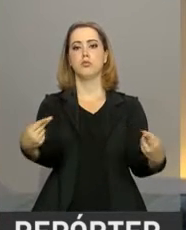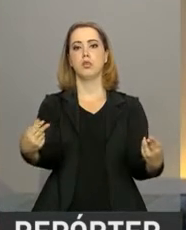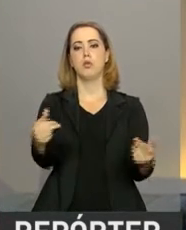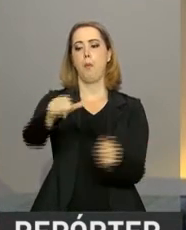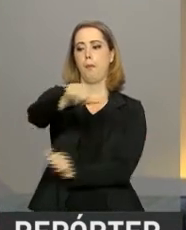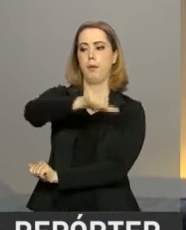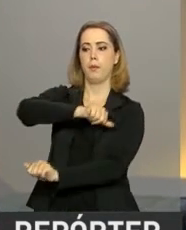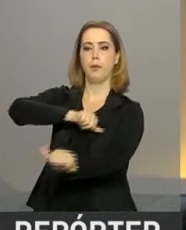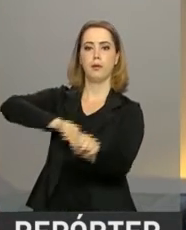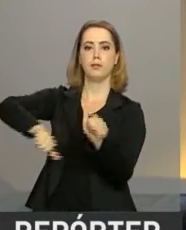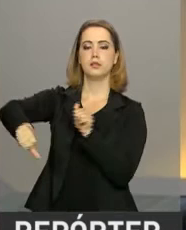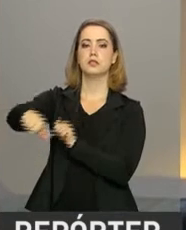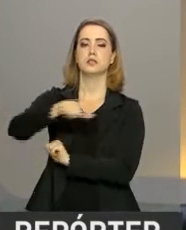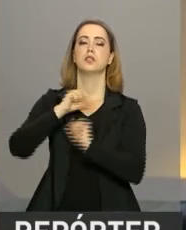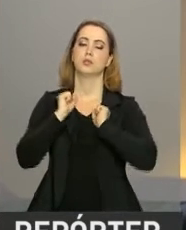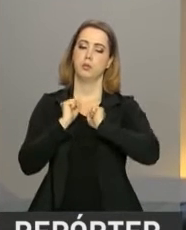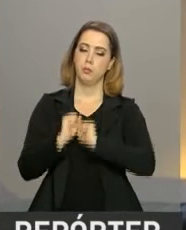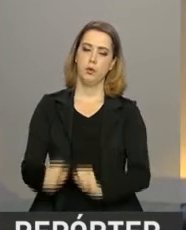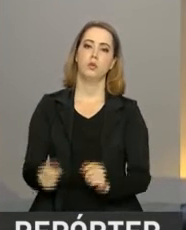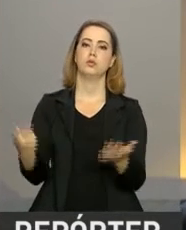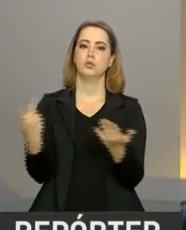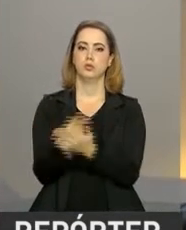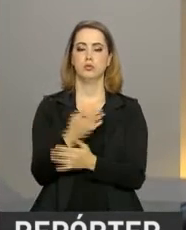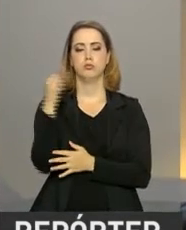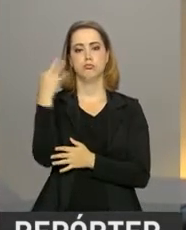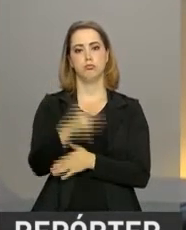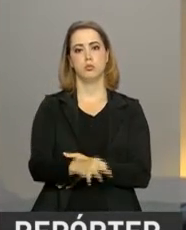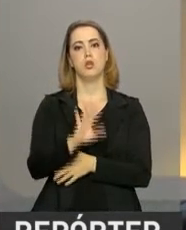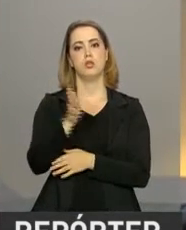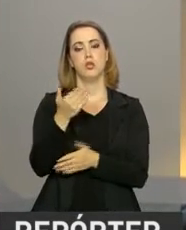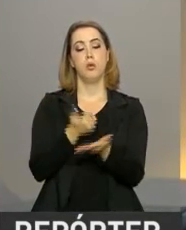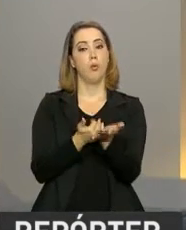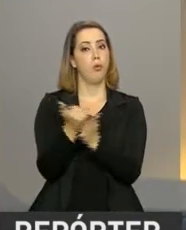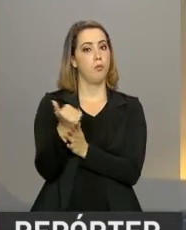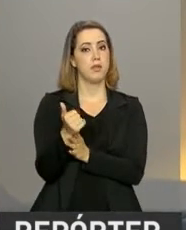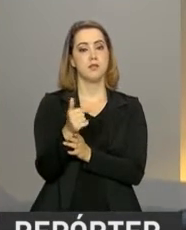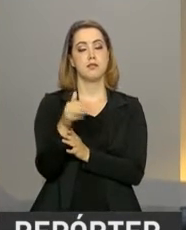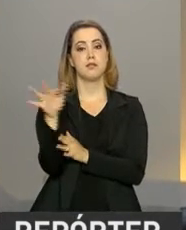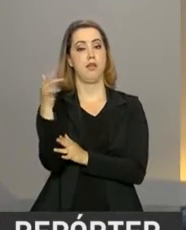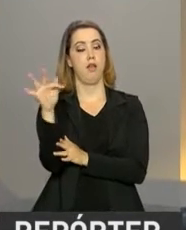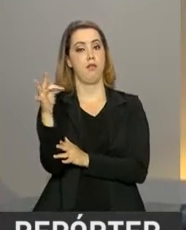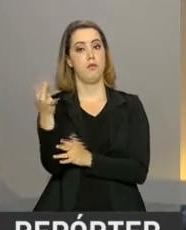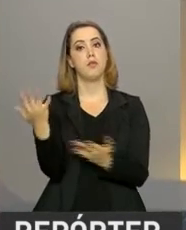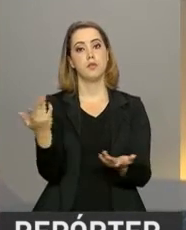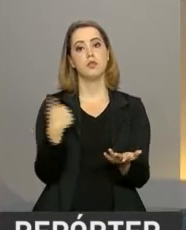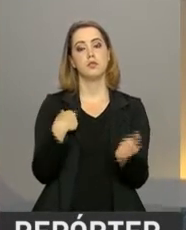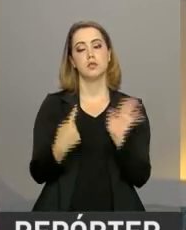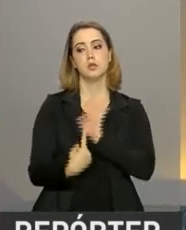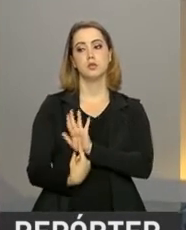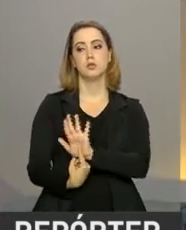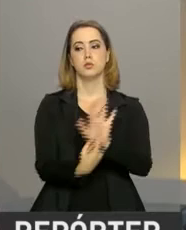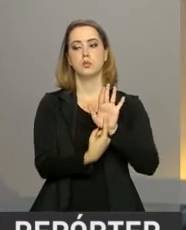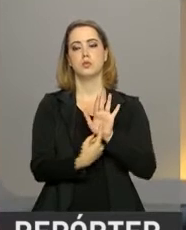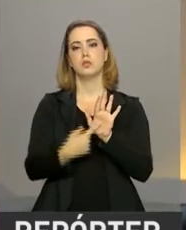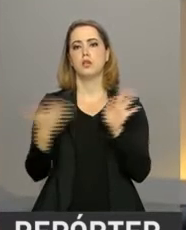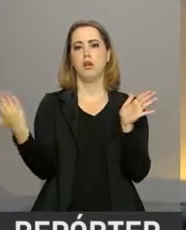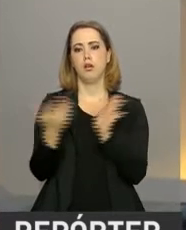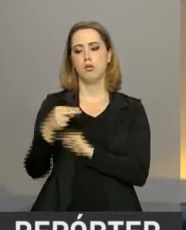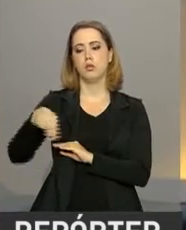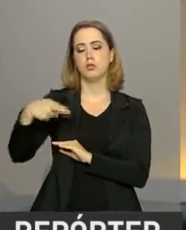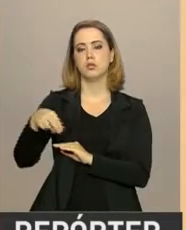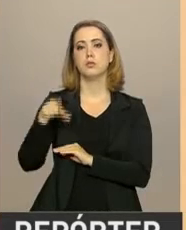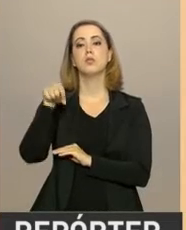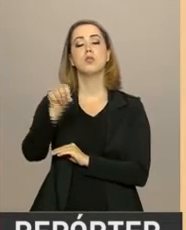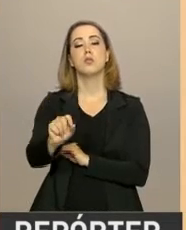que aceita perfeitamente sport ser materializado já em fevereiro com uma apresentação agora em novembro você comércio na